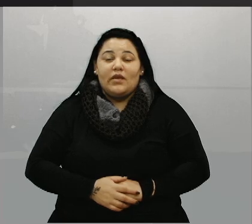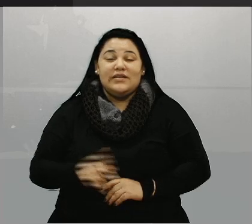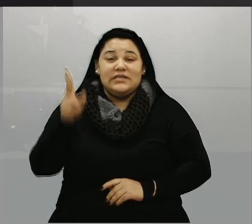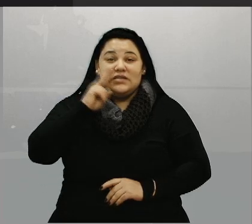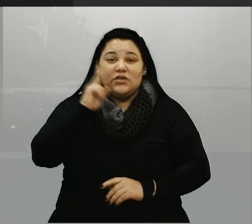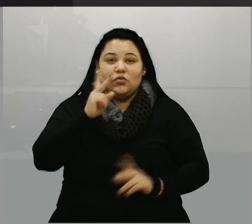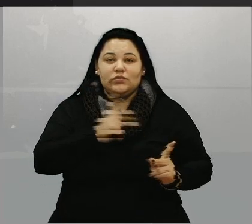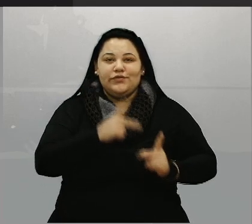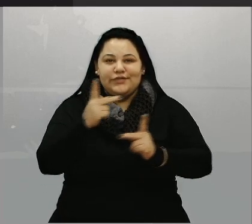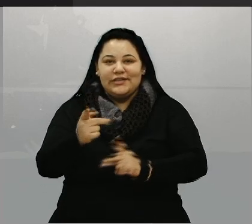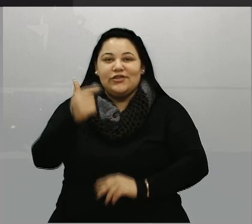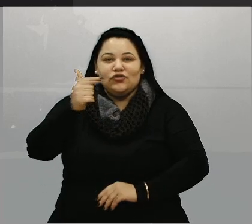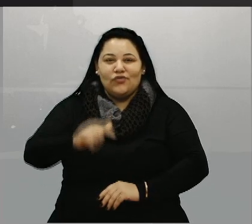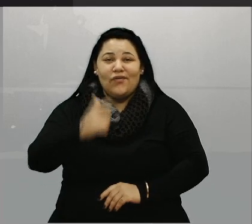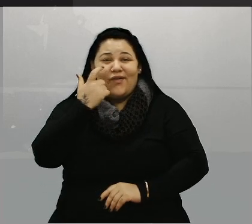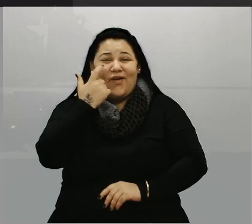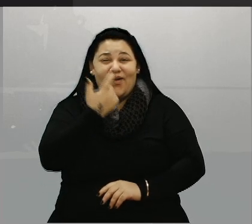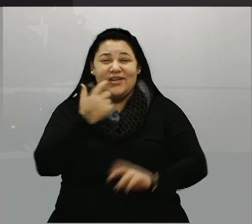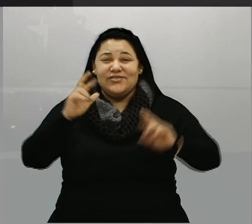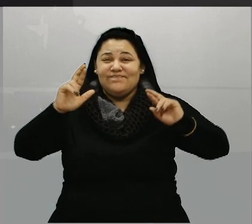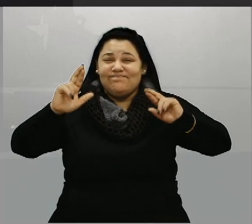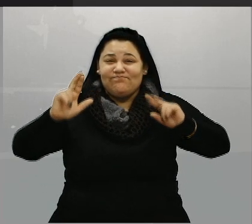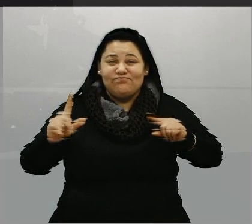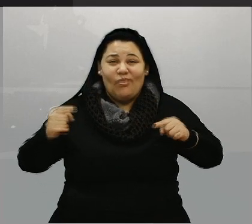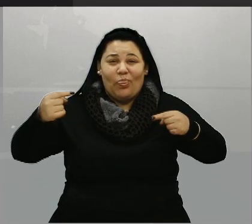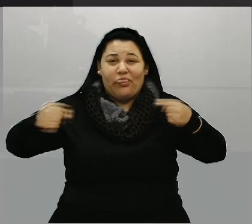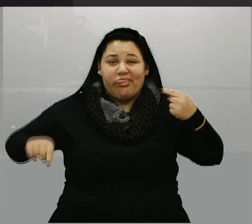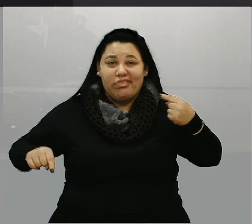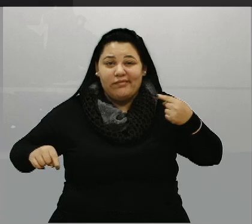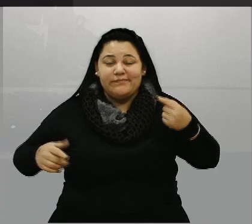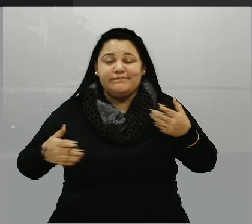novamente. Olha como estava. Vazio.